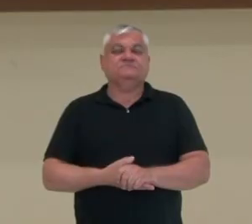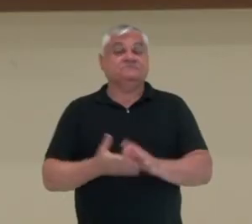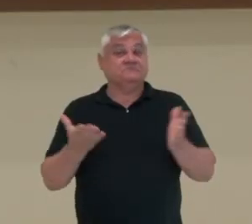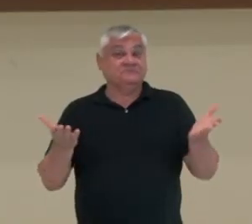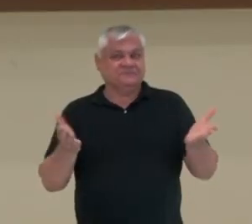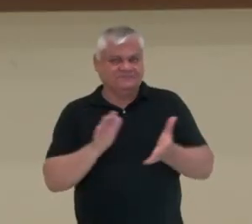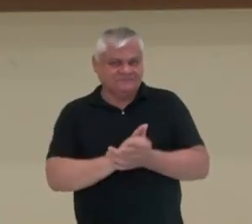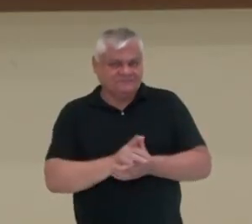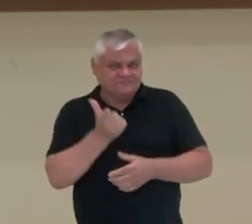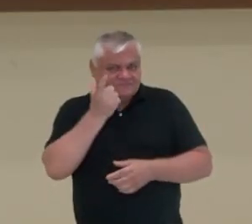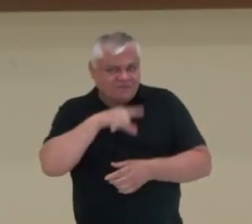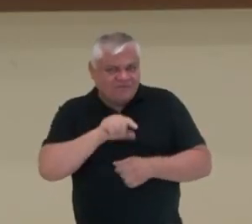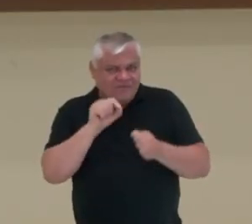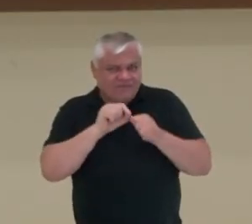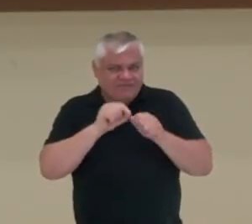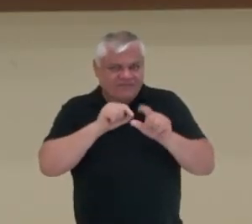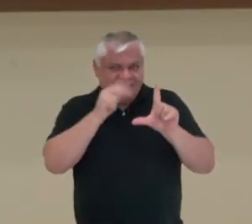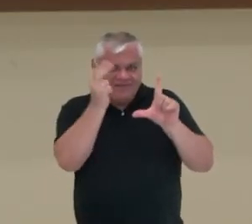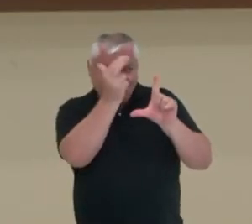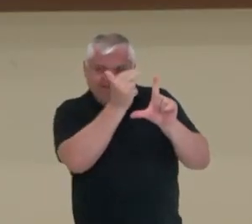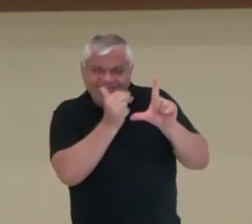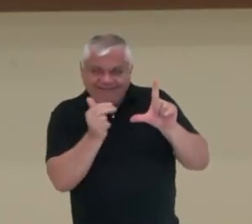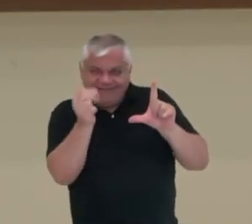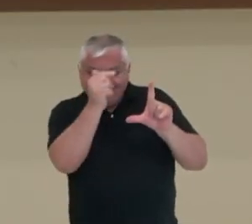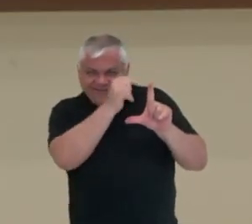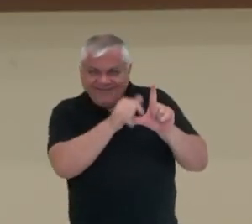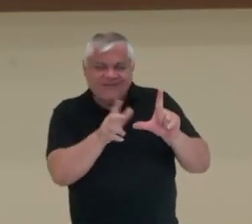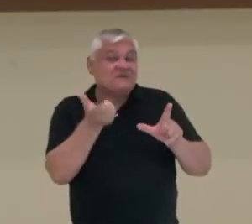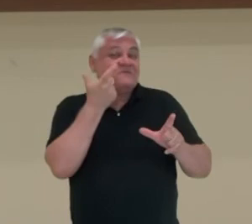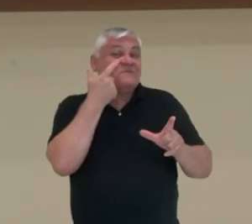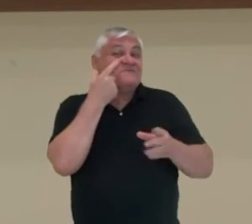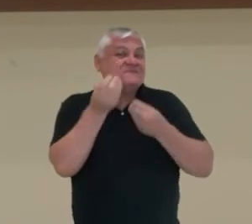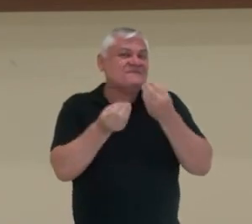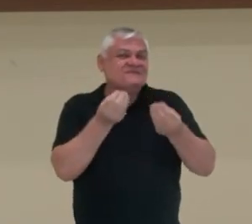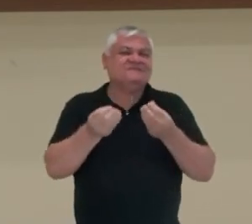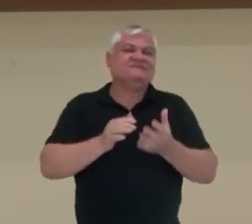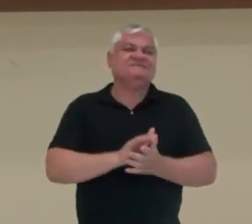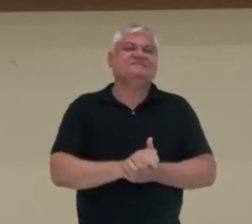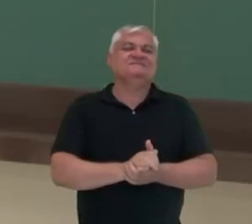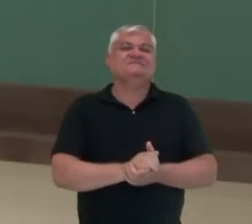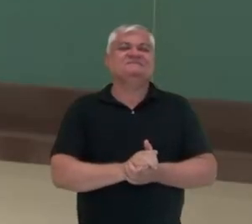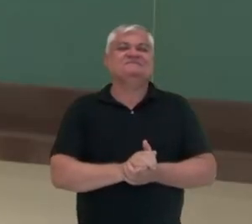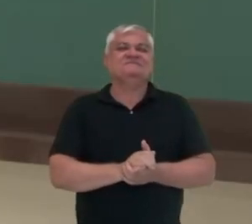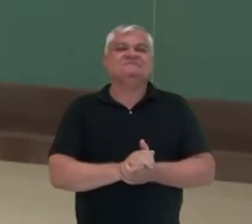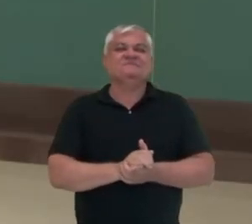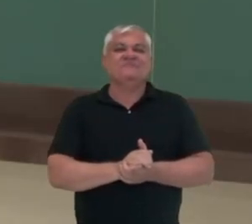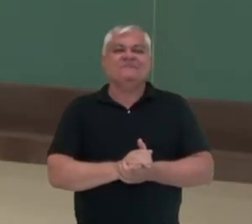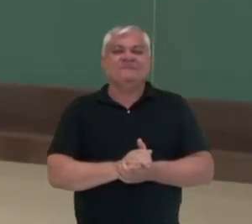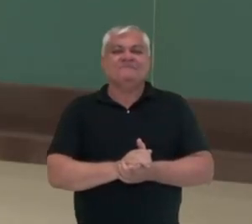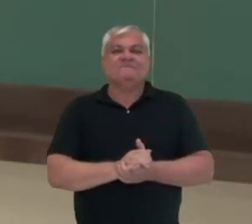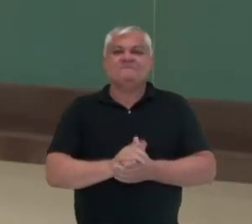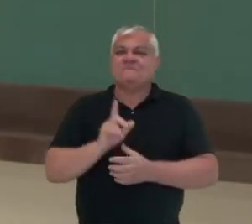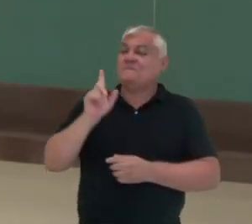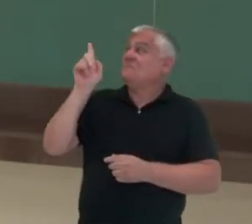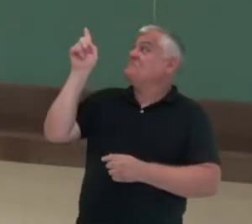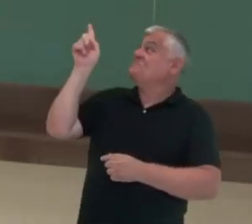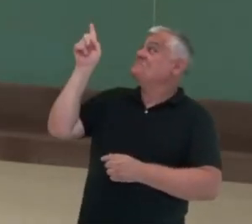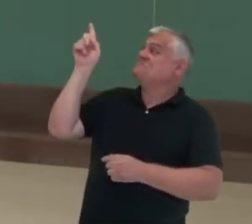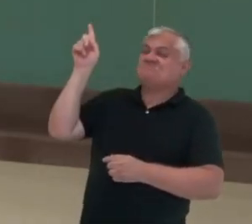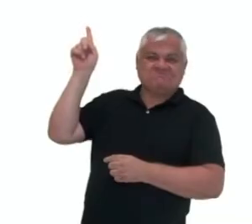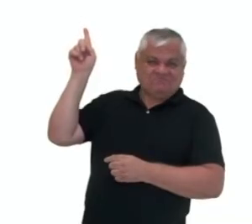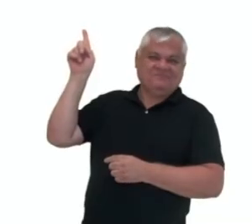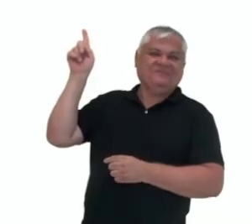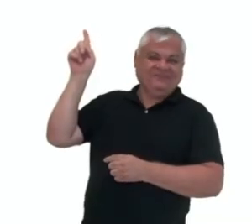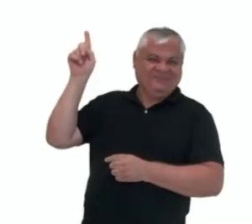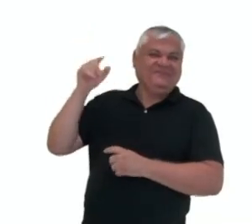E aí, pessoal, conseguiram montar o gráfico? Vamos ver como é que fica esse negócio? Então, ó, me acompanhe, tá bom? Então, olha só como é que ficou o gráfico.